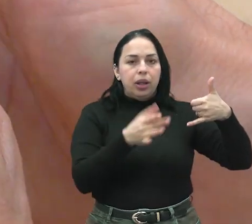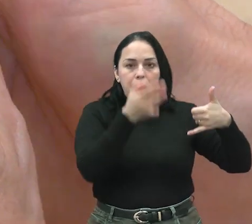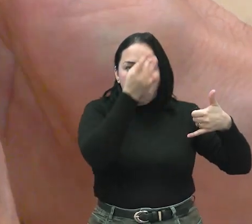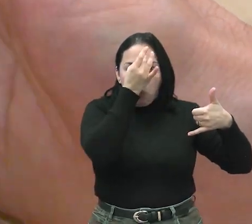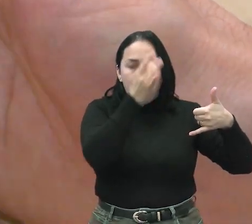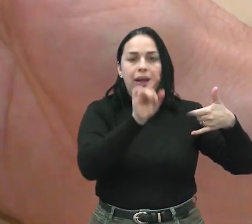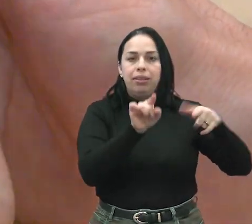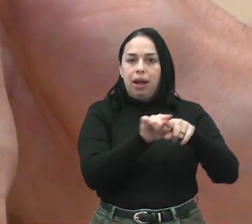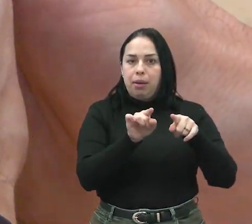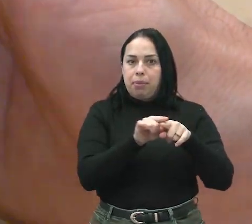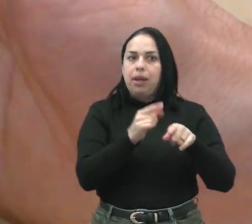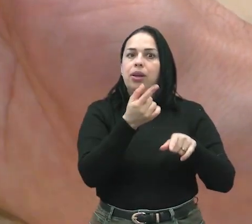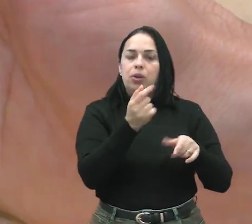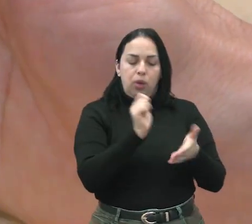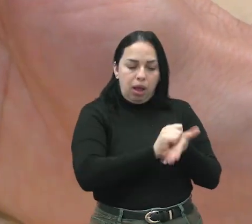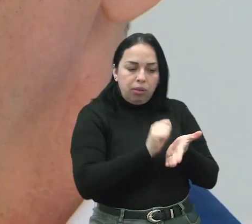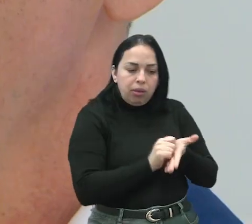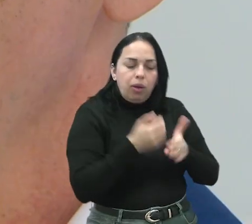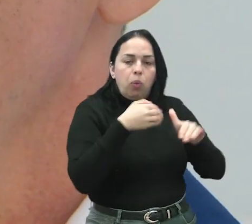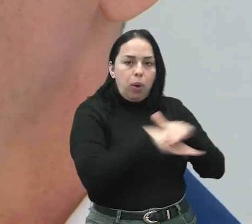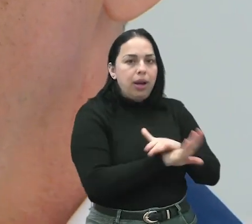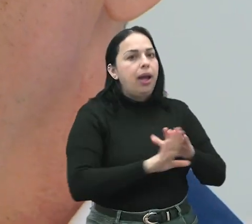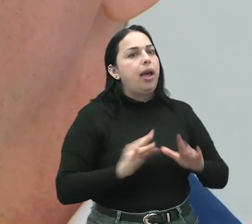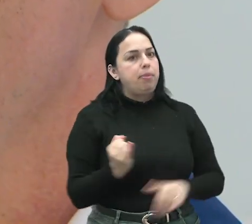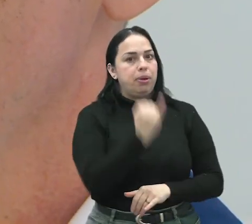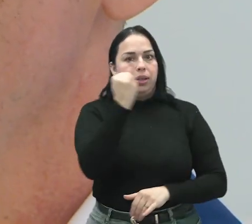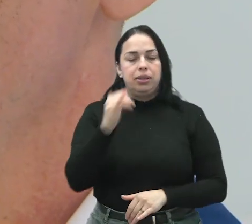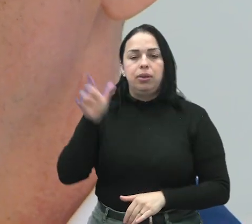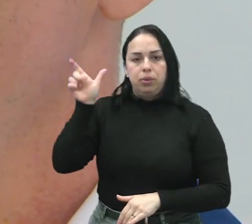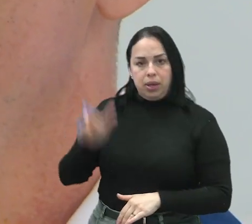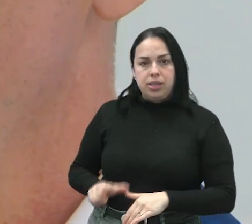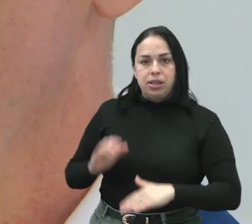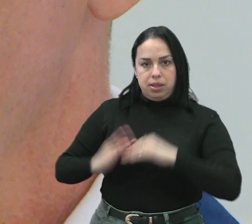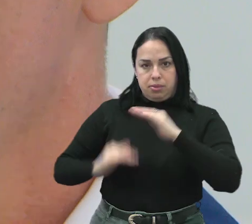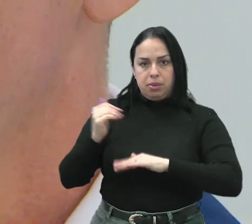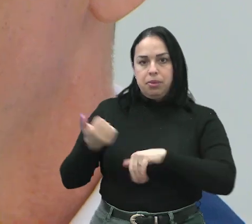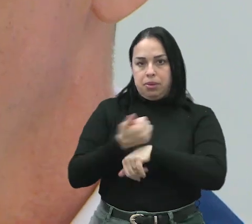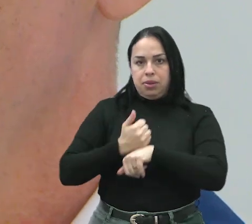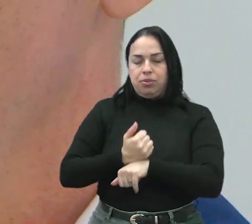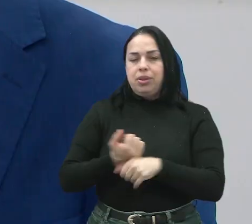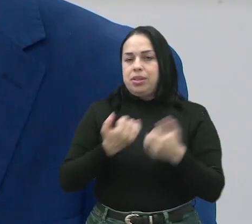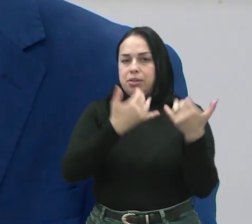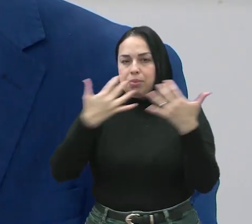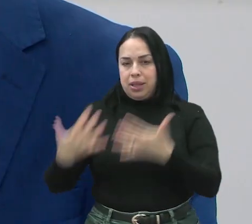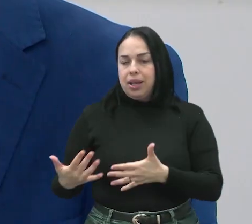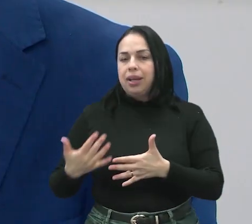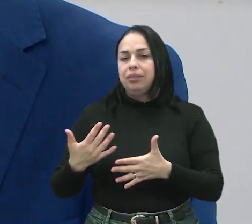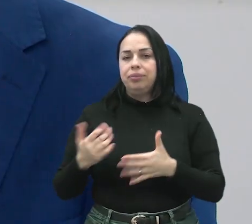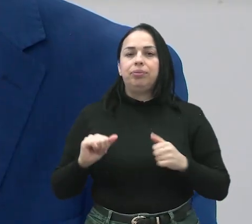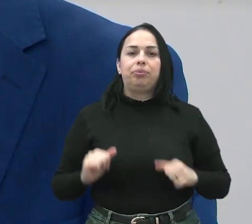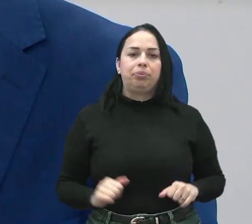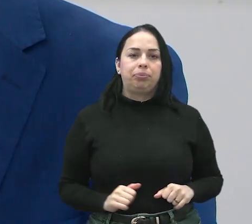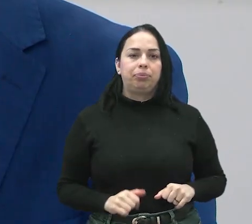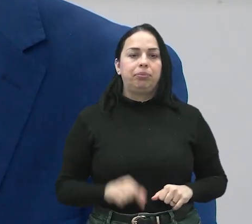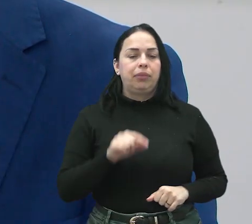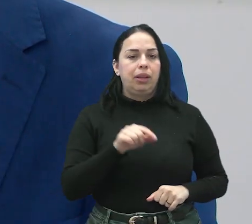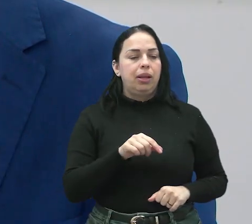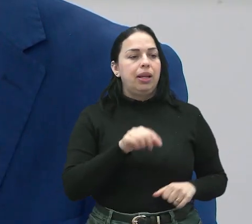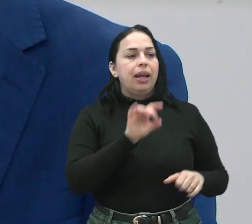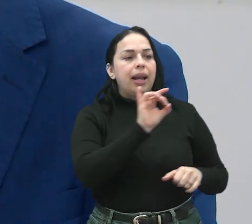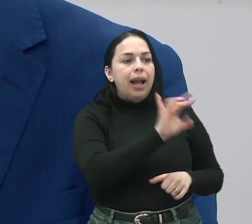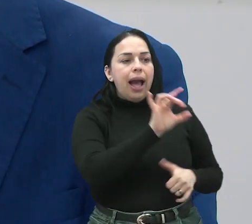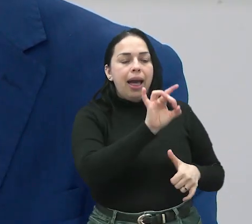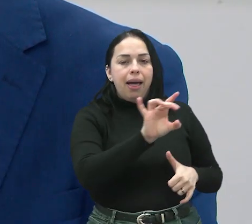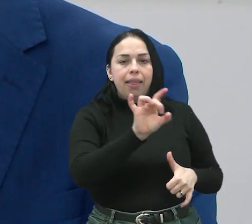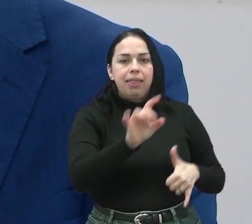número, inclusive, vale para todos, como explica este especialista em segurança digital. O e-mail é um número, ele é exclusivo de